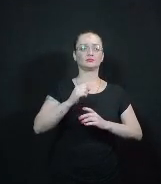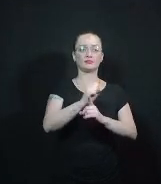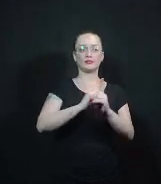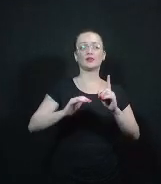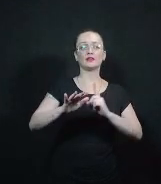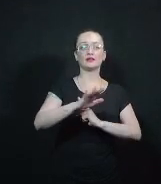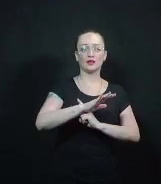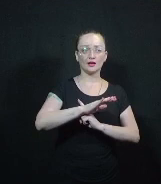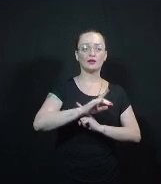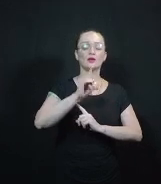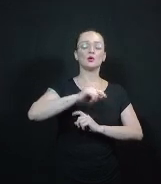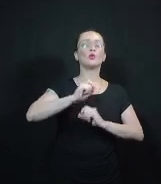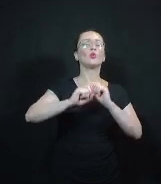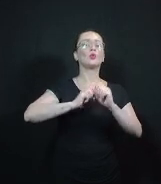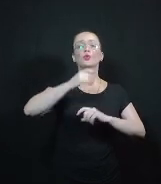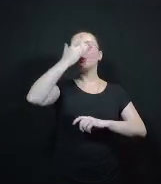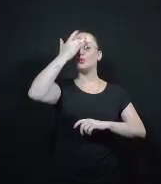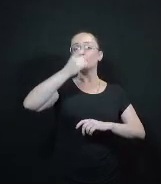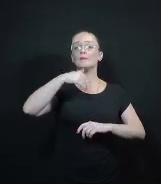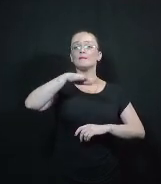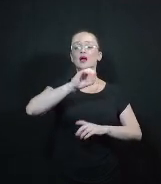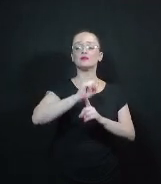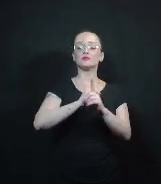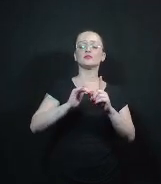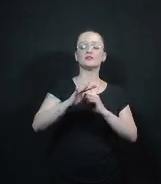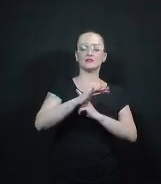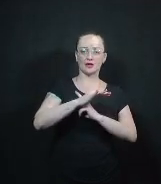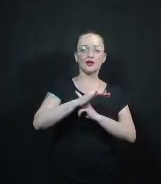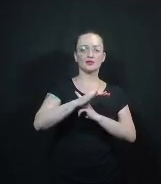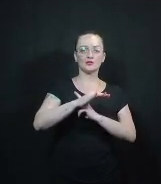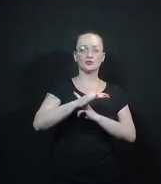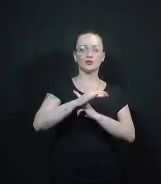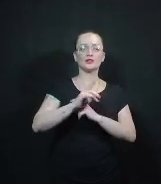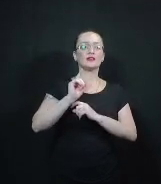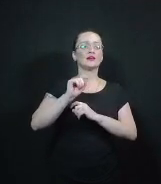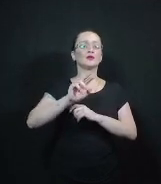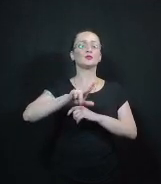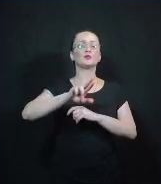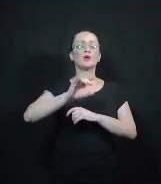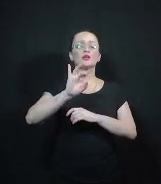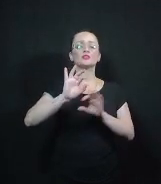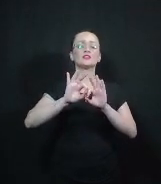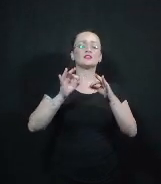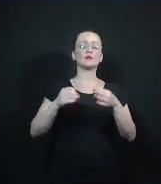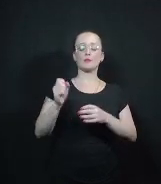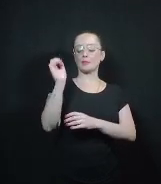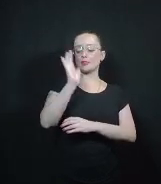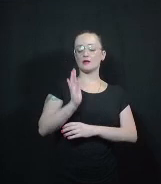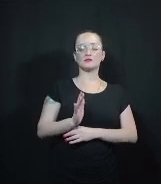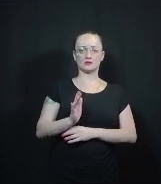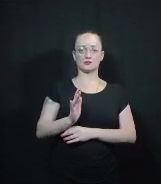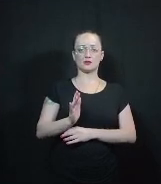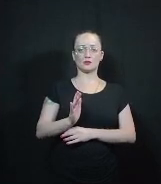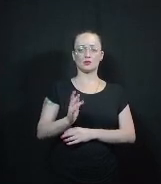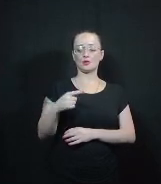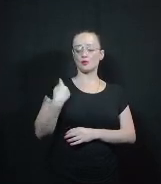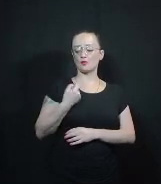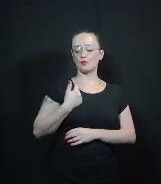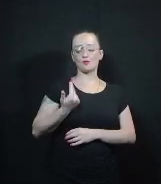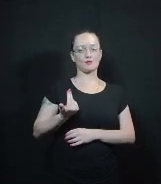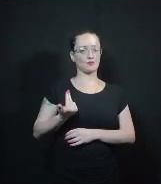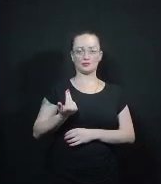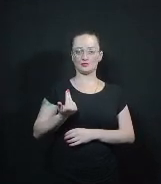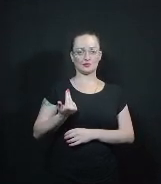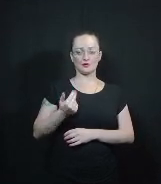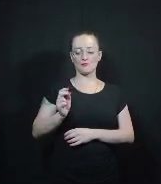sociedade, é entender um pouco mais essa sociedade, que não são simplesmente brasileiros como nós, com os